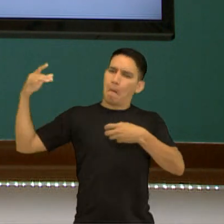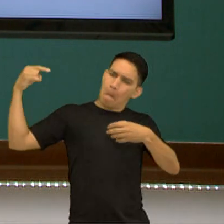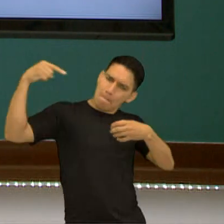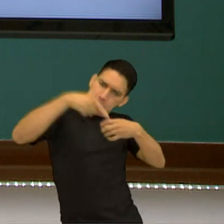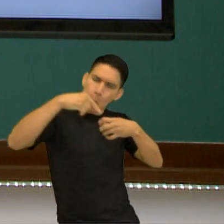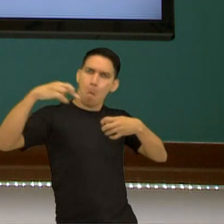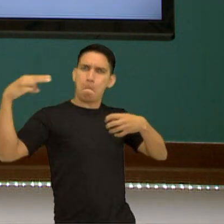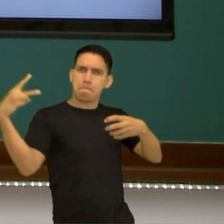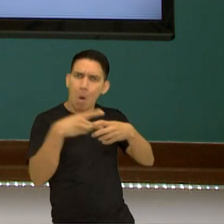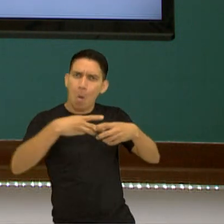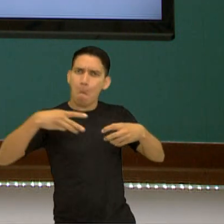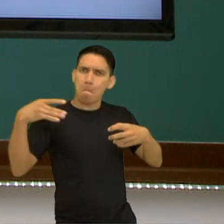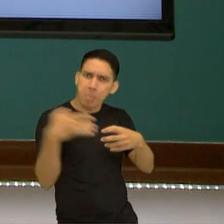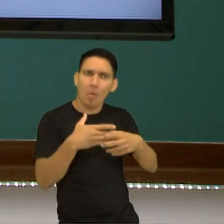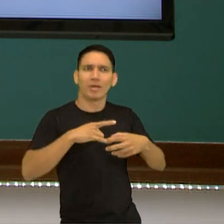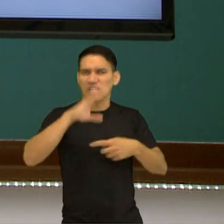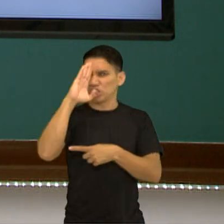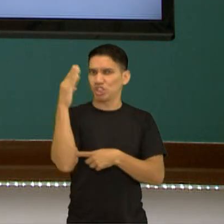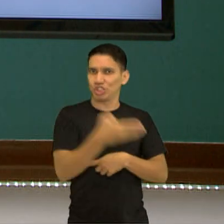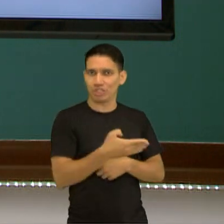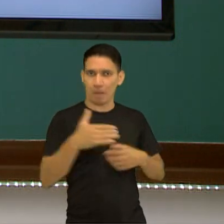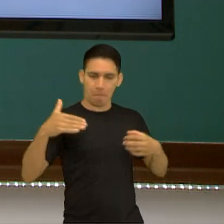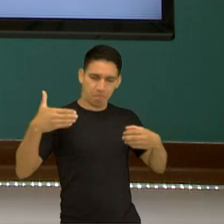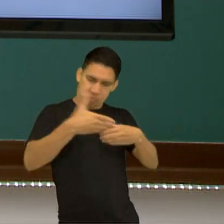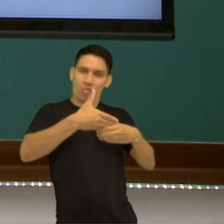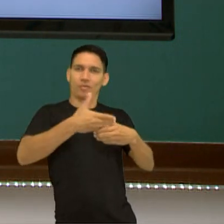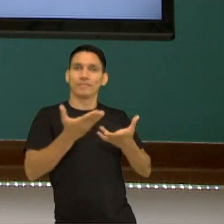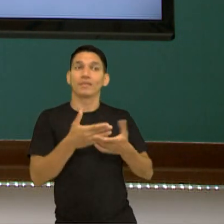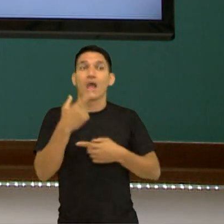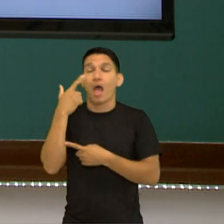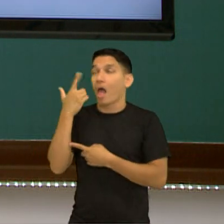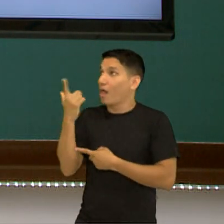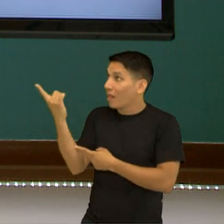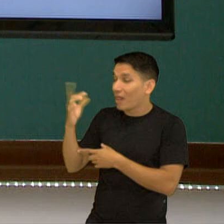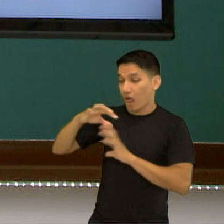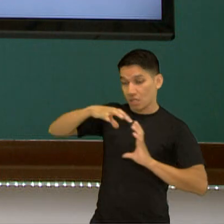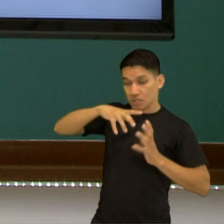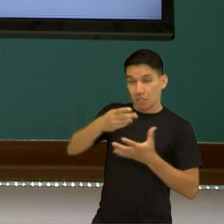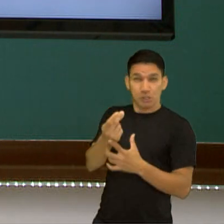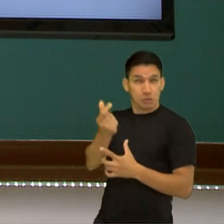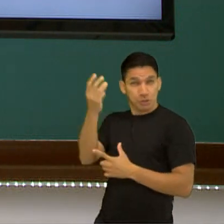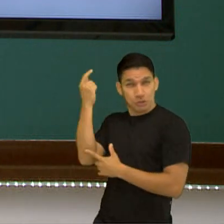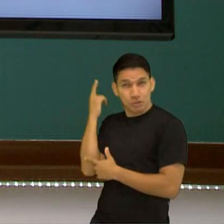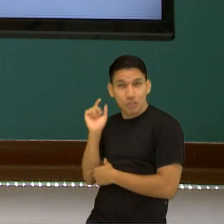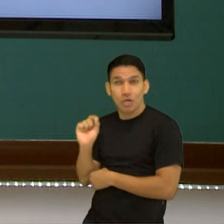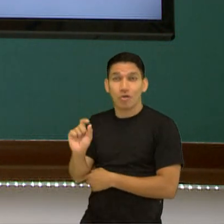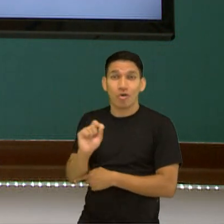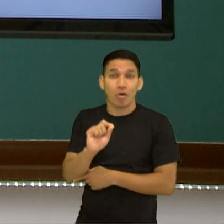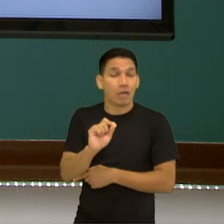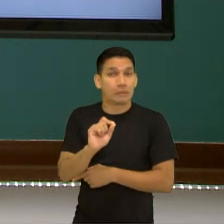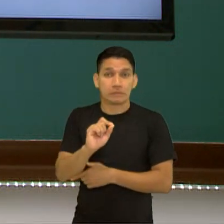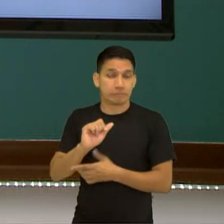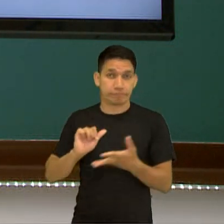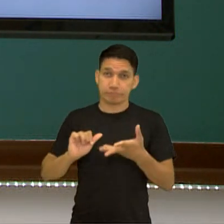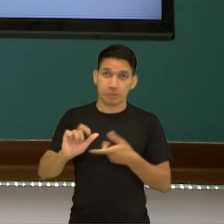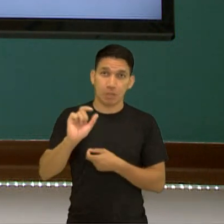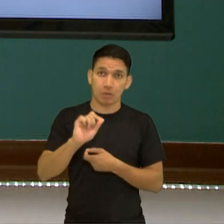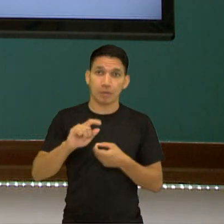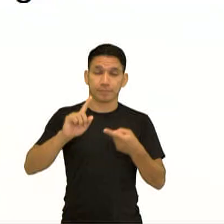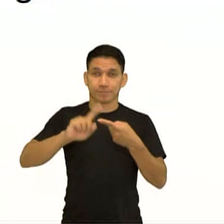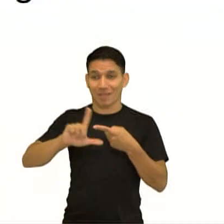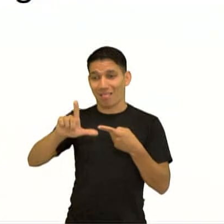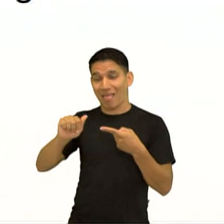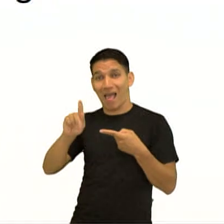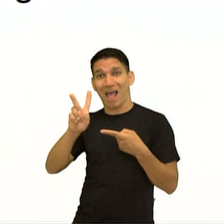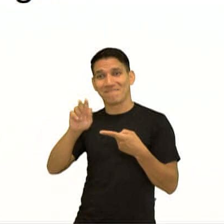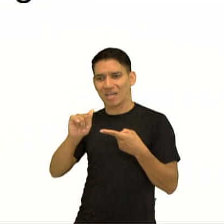chocavam diretamente contra o nosso planeta. E aí, dessa forma, a Terra primitiva, ela era formada basicamente por lava